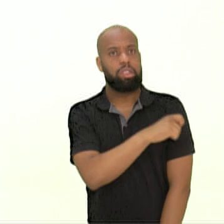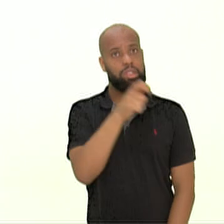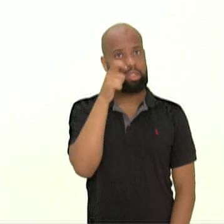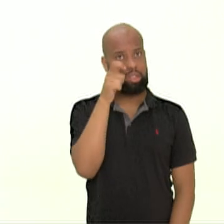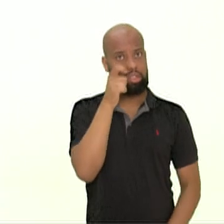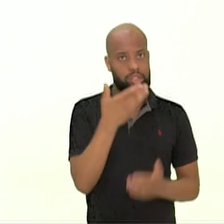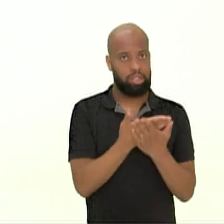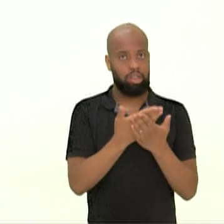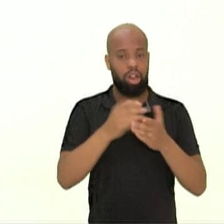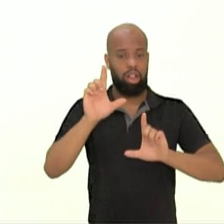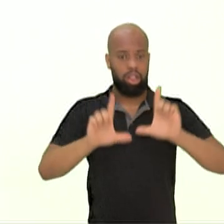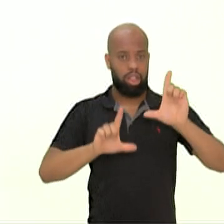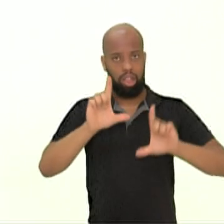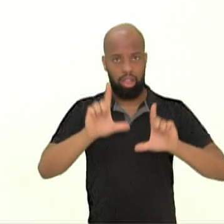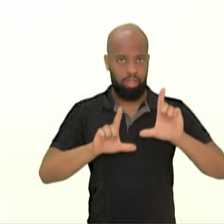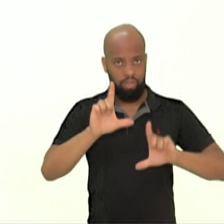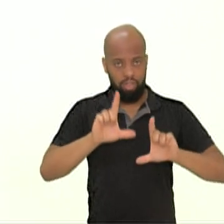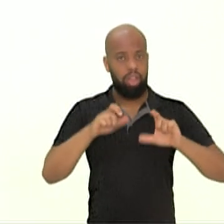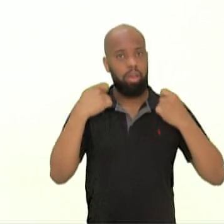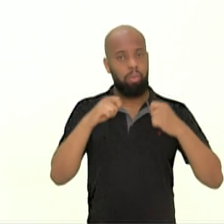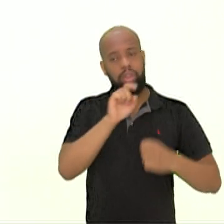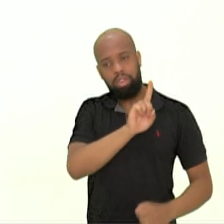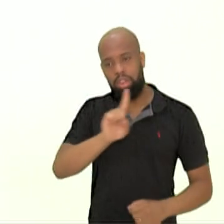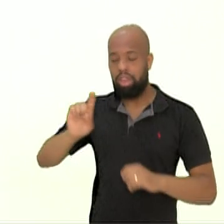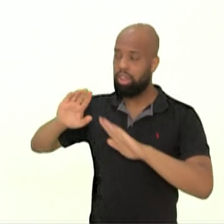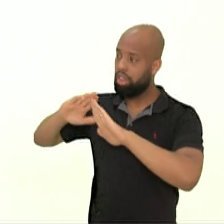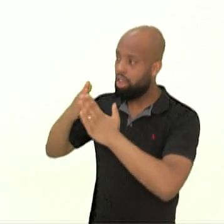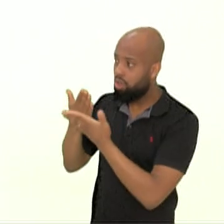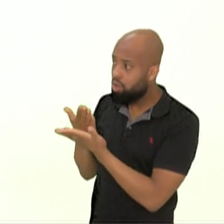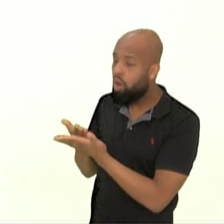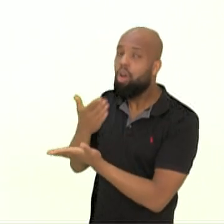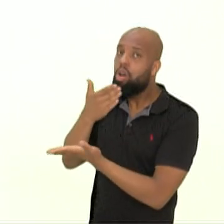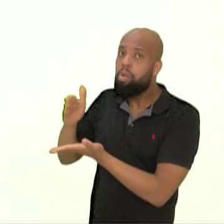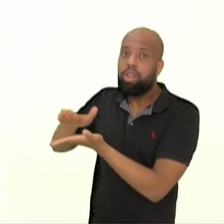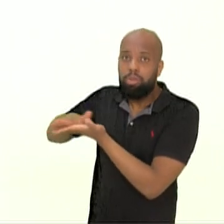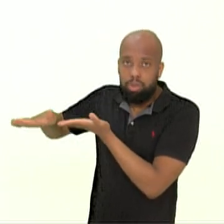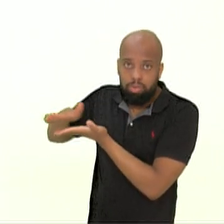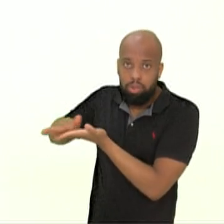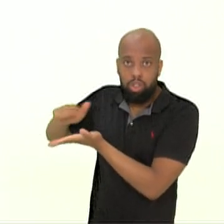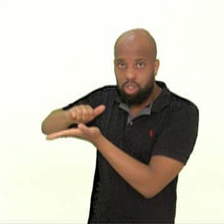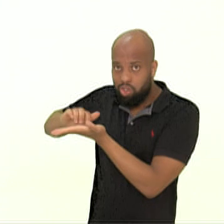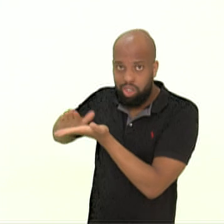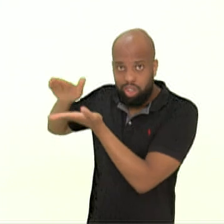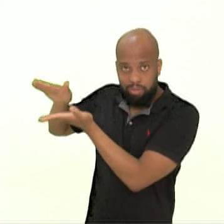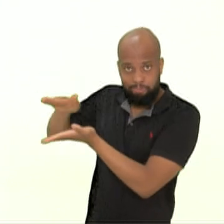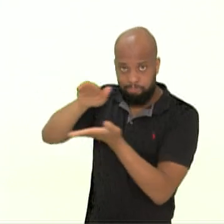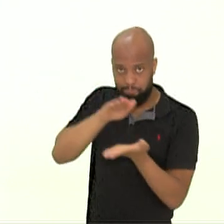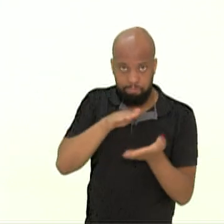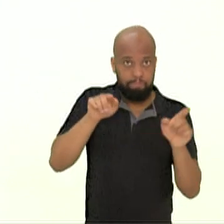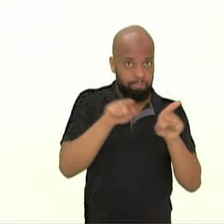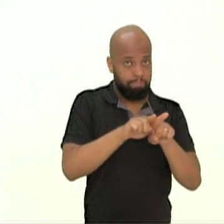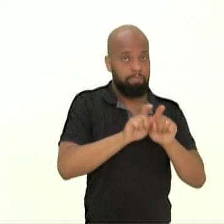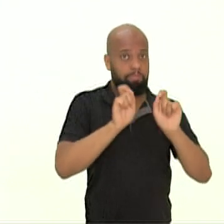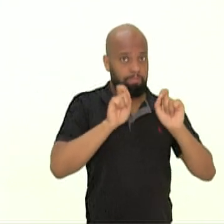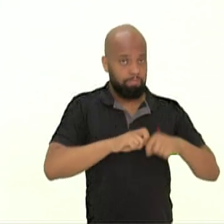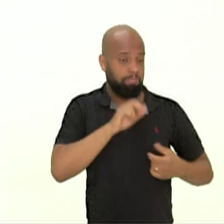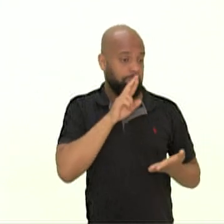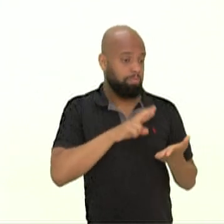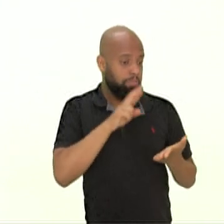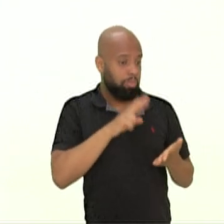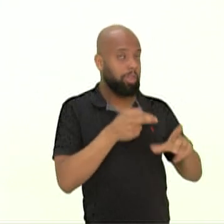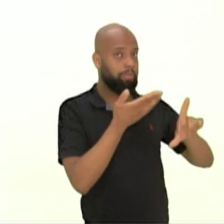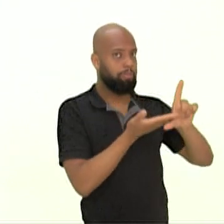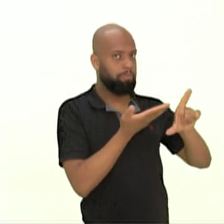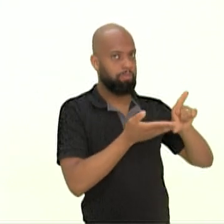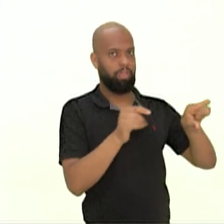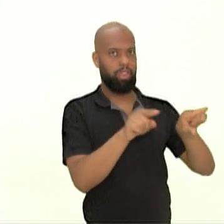pela televisão, entreguem as suas atividades na escola, como também pode resolvê-las pelo Classroom. E aqui eu dou a dica para vocês, queridos